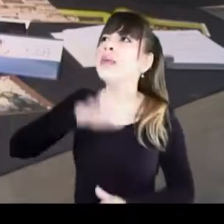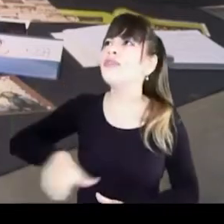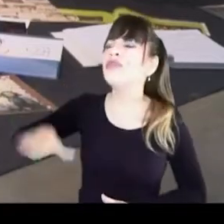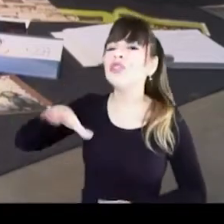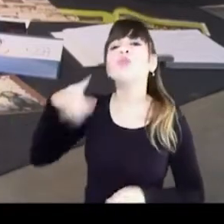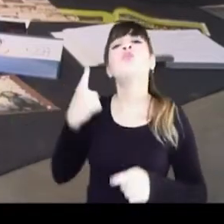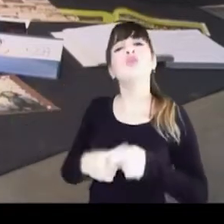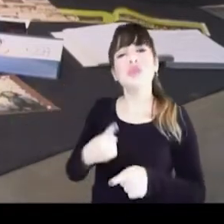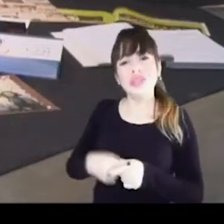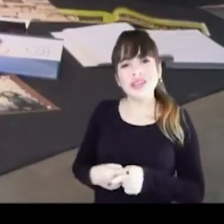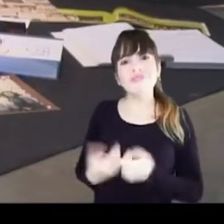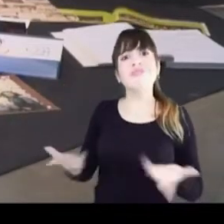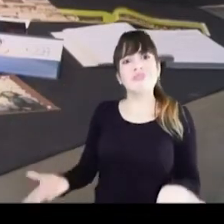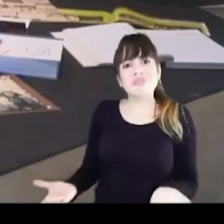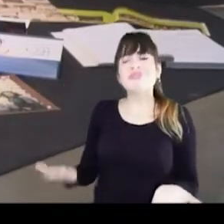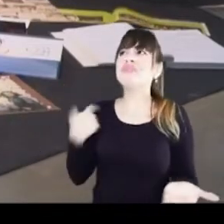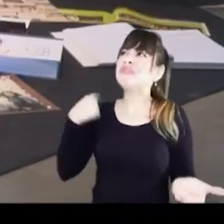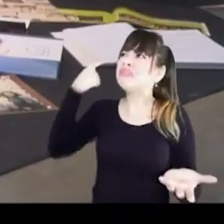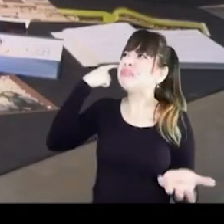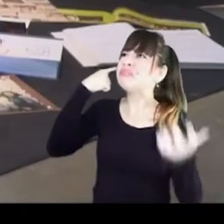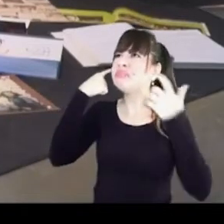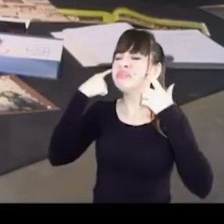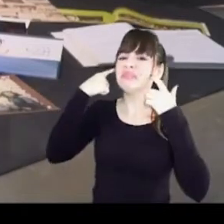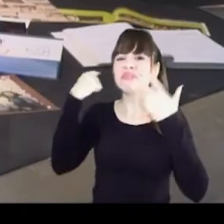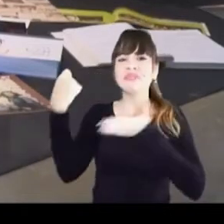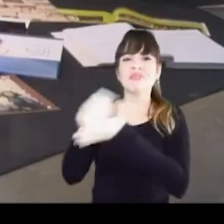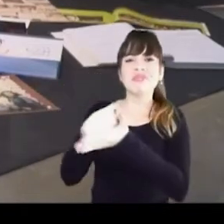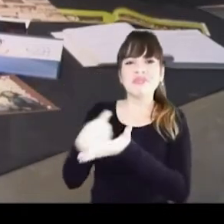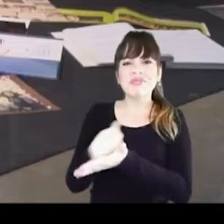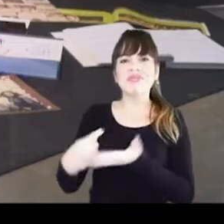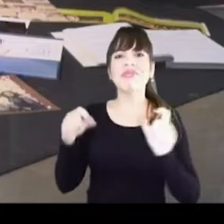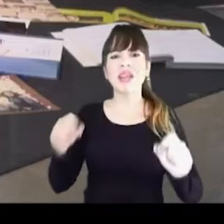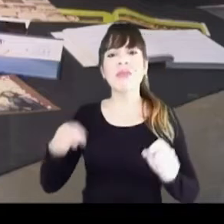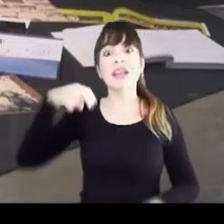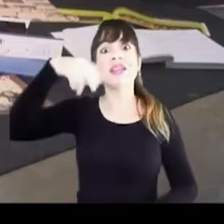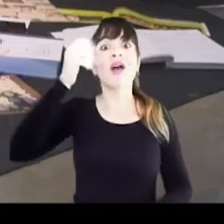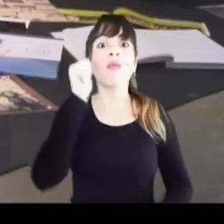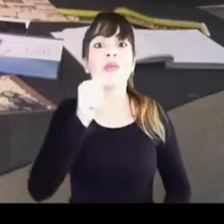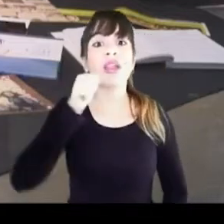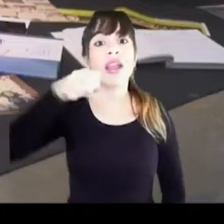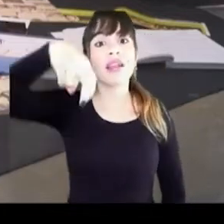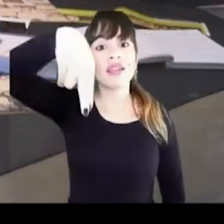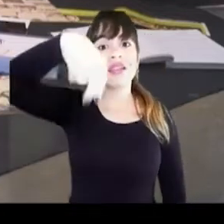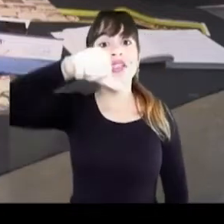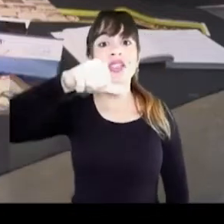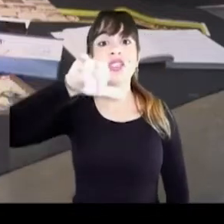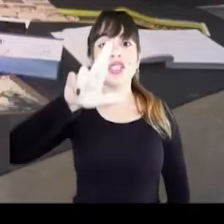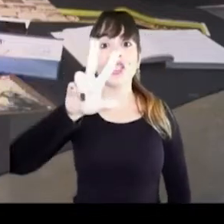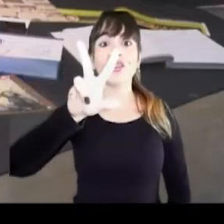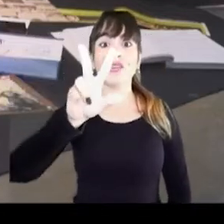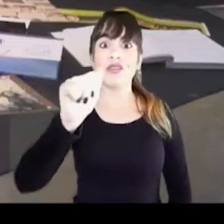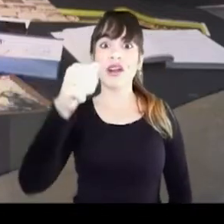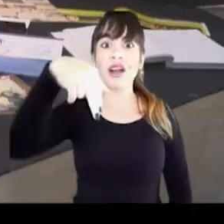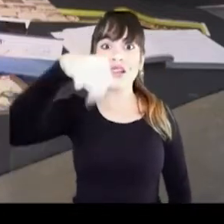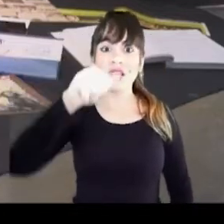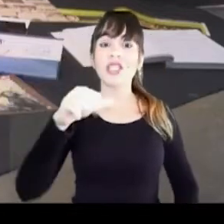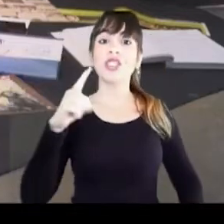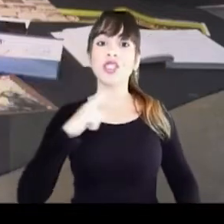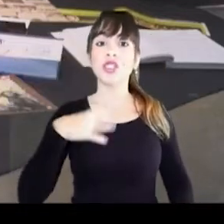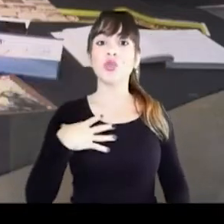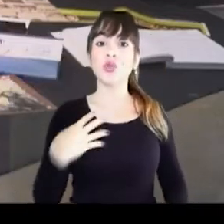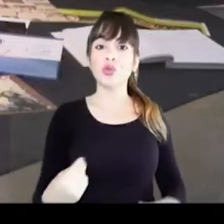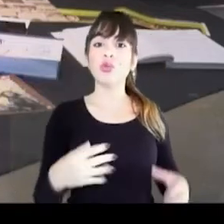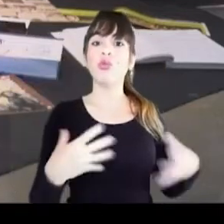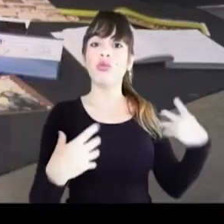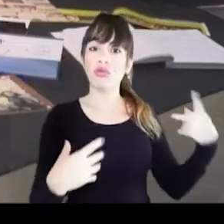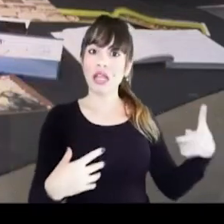do grupo vai ser um infantil, aí eu fico me perguntando, fala, porque, mas se pensar, a Nirvana estava com